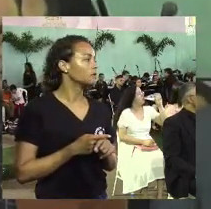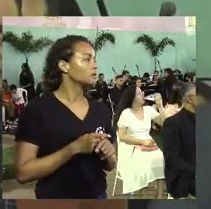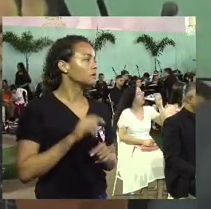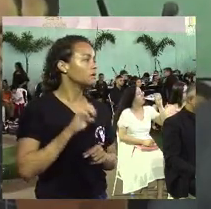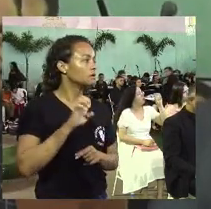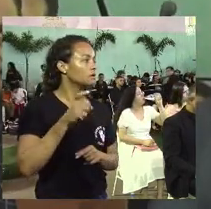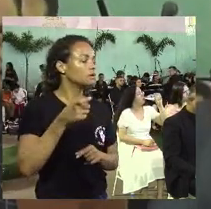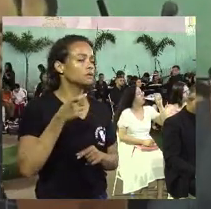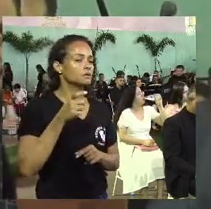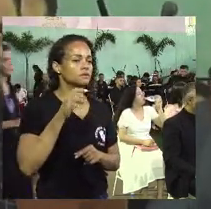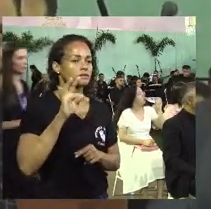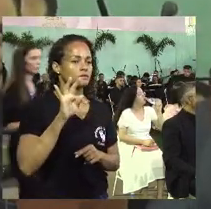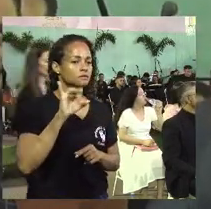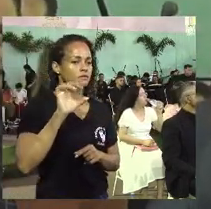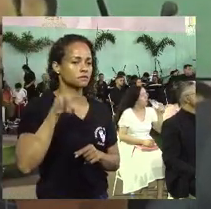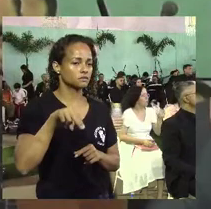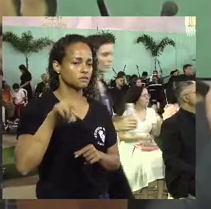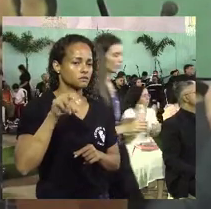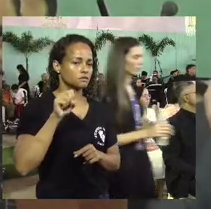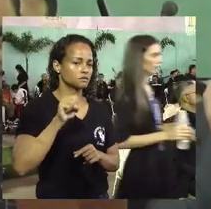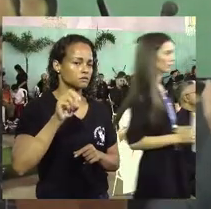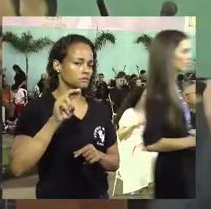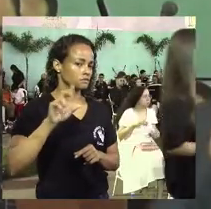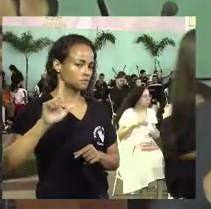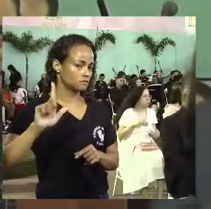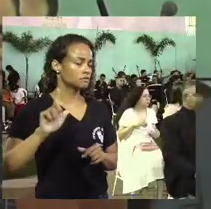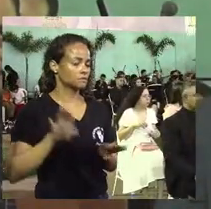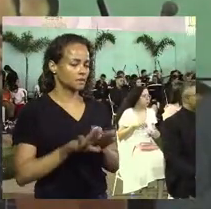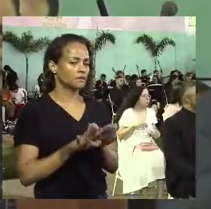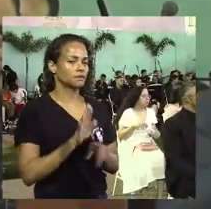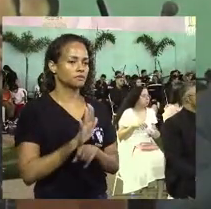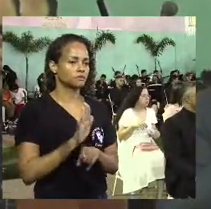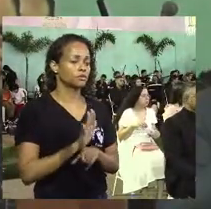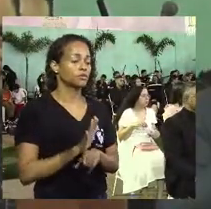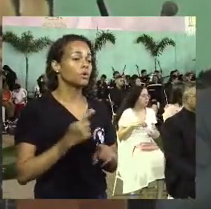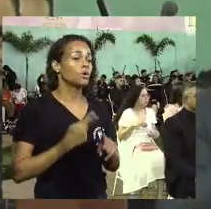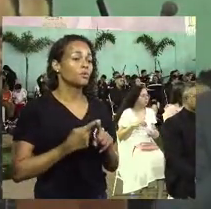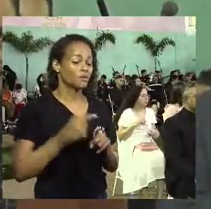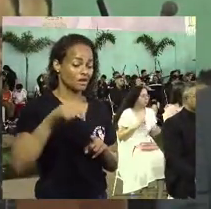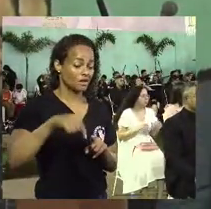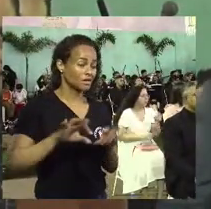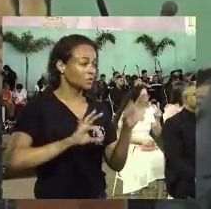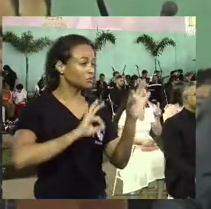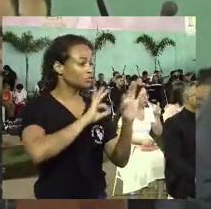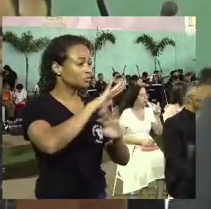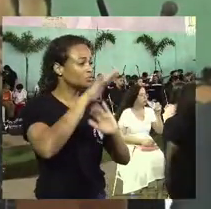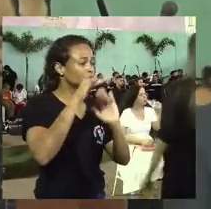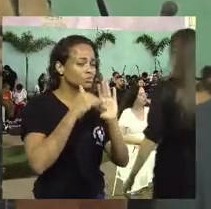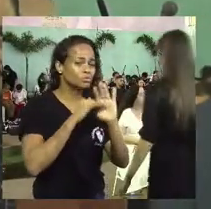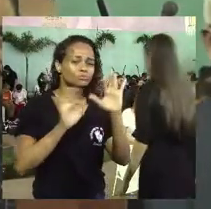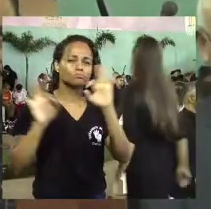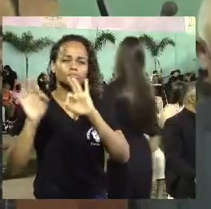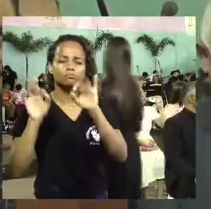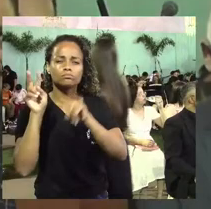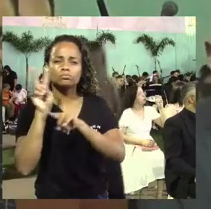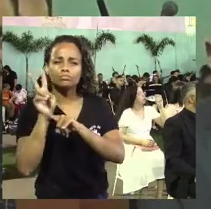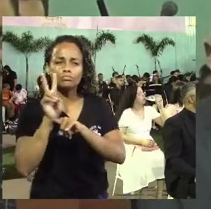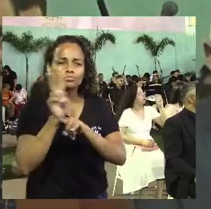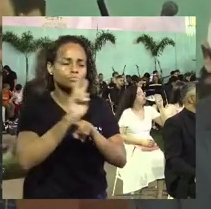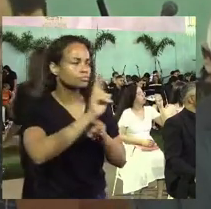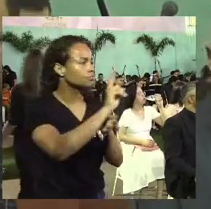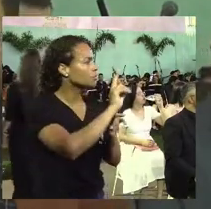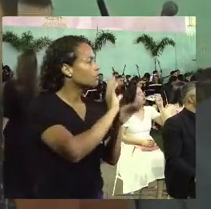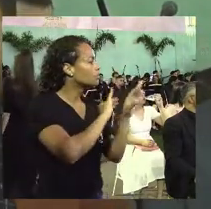nos ajudou porque aqui tudo tudo tudo tudo tudo aqui é fiscalizado tudo bombeiro vem cumpre seu papel